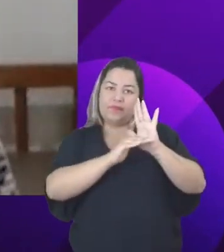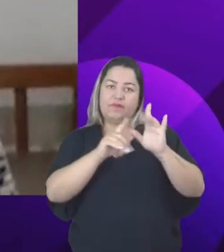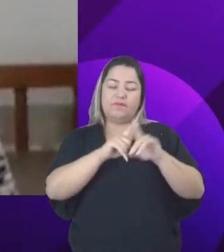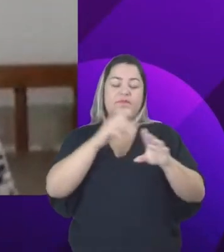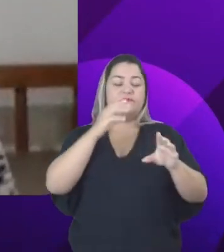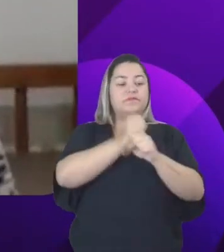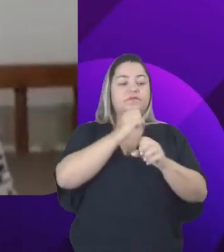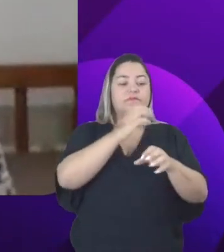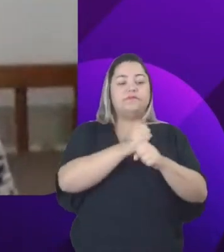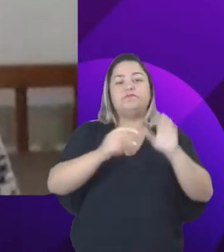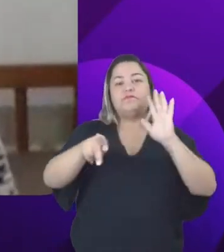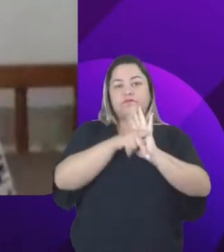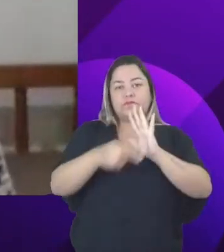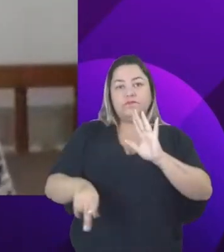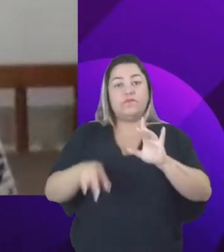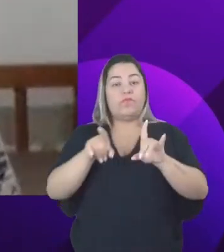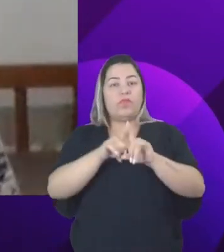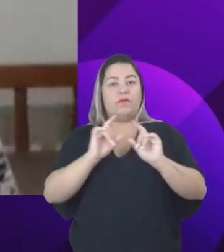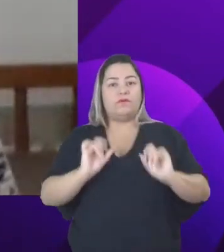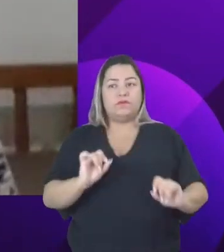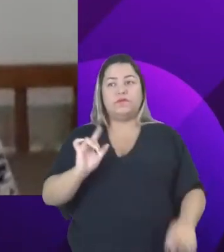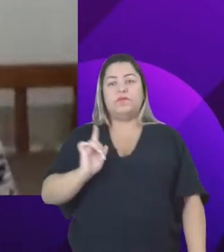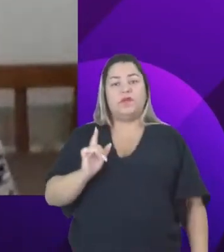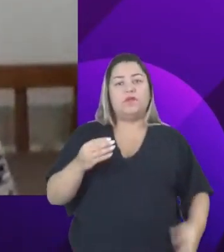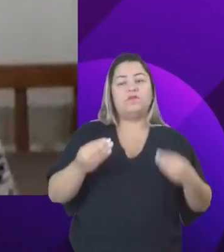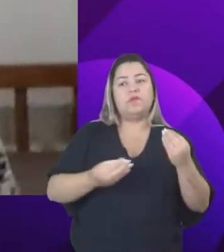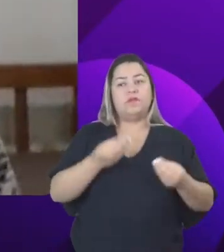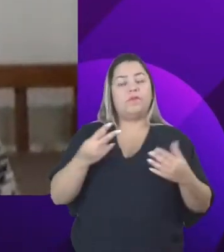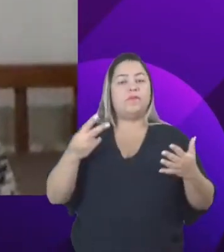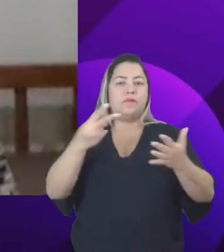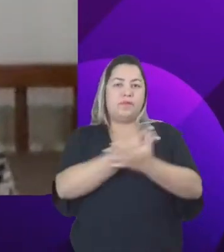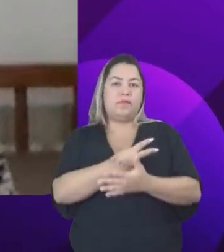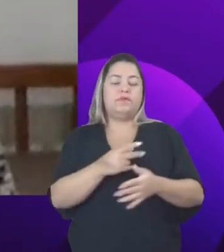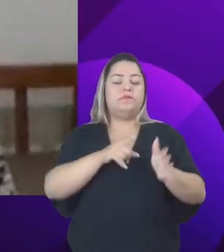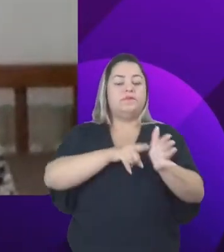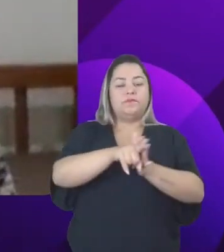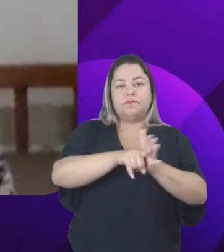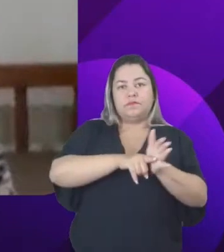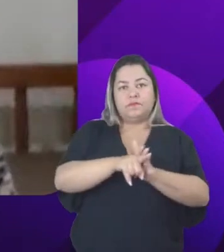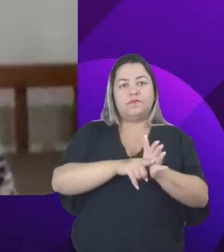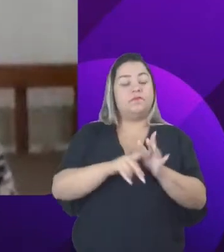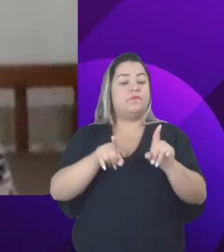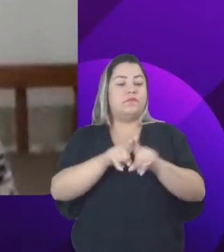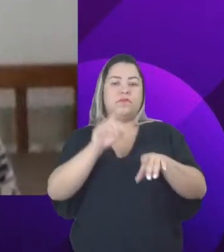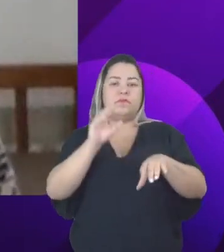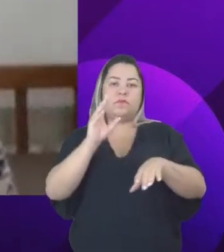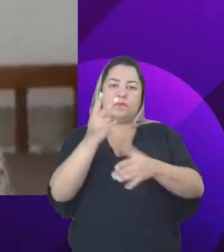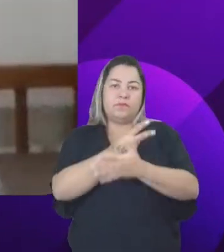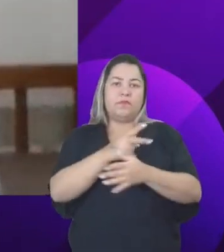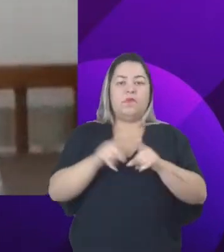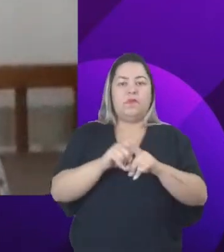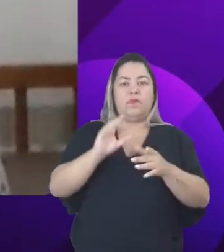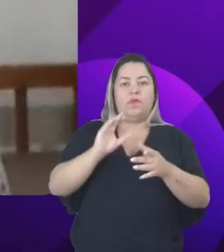orçamento próprio do Poder Executivo Federal, como era planejado e como estava em curso no governo